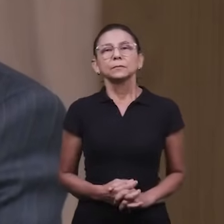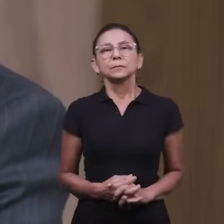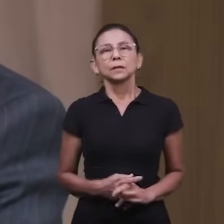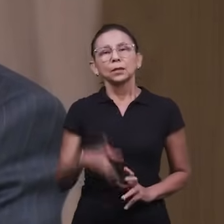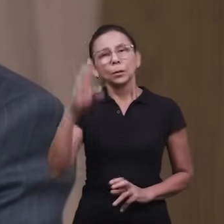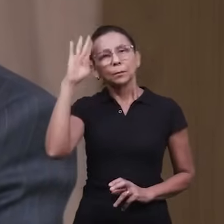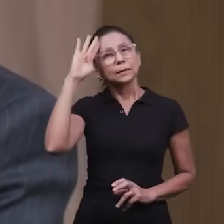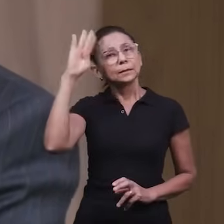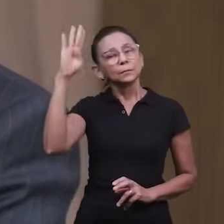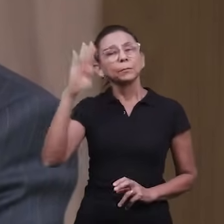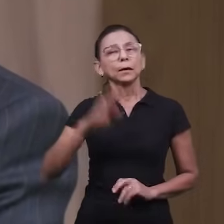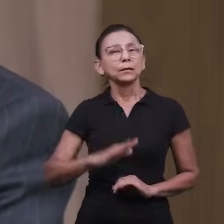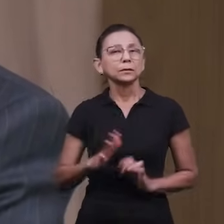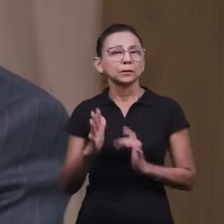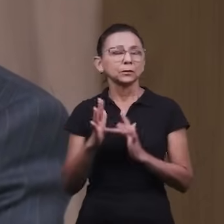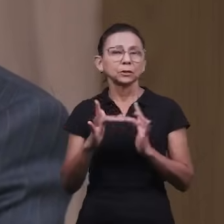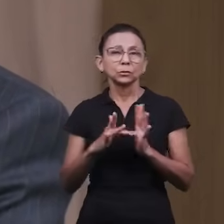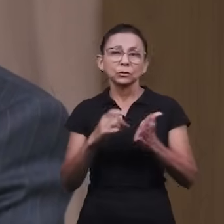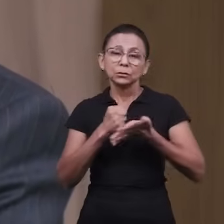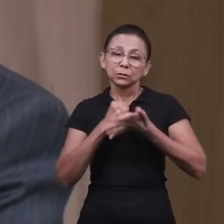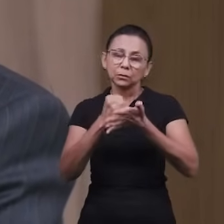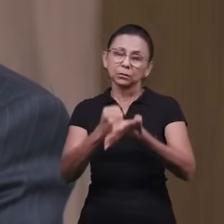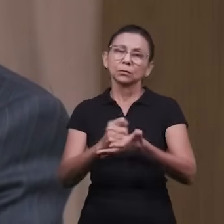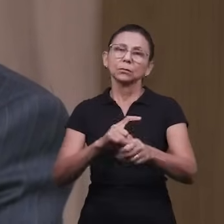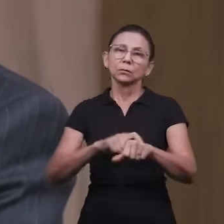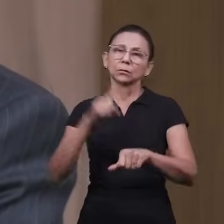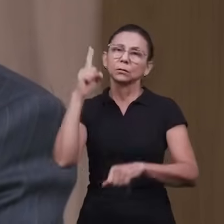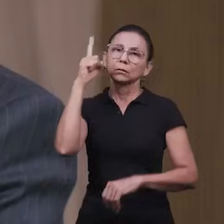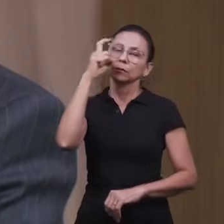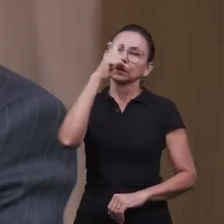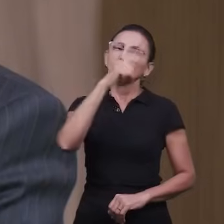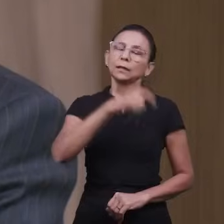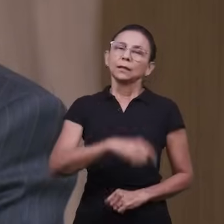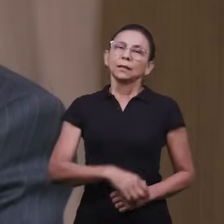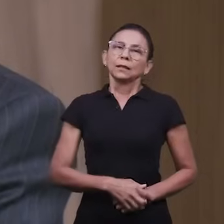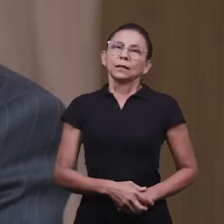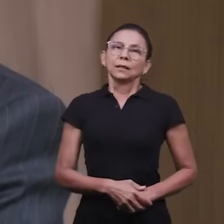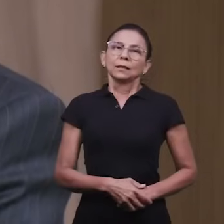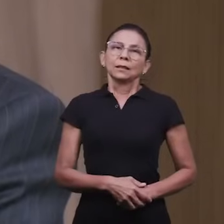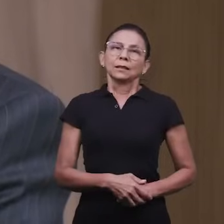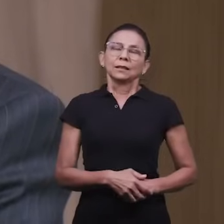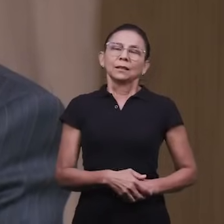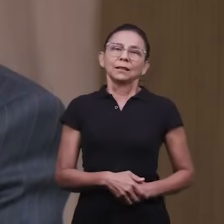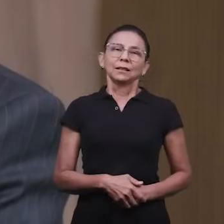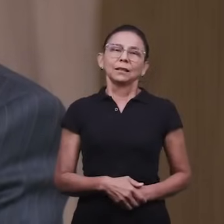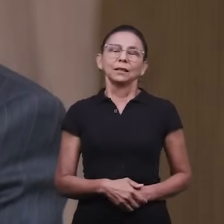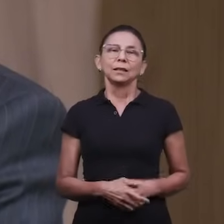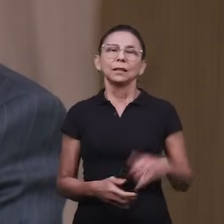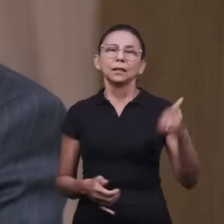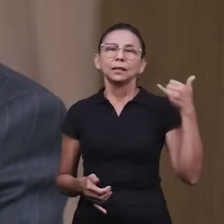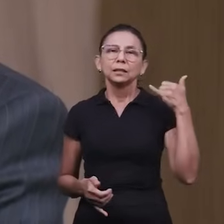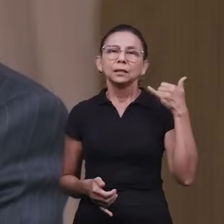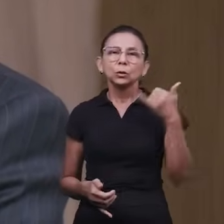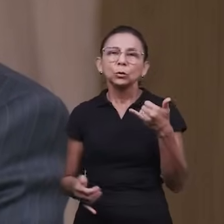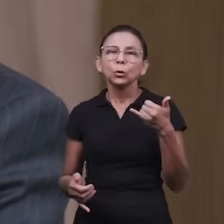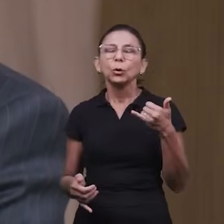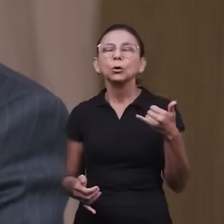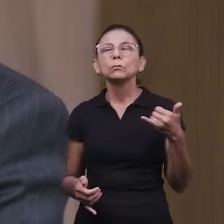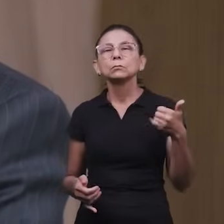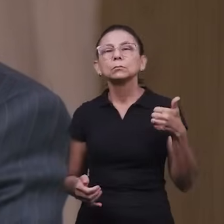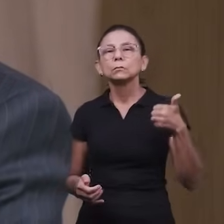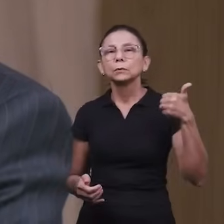que nos socorre nos momentos mais difíceis. E ali ele ligou, explicou a situação, né? Primeiro ele